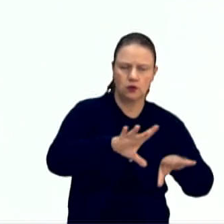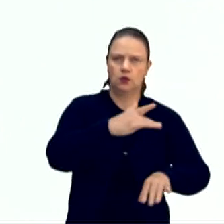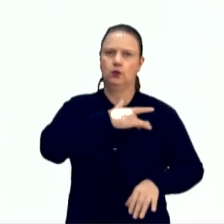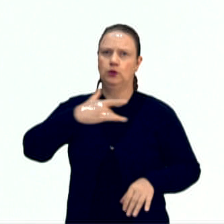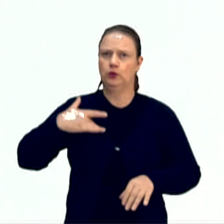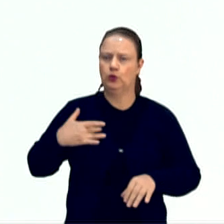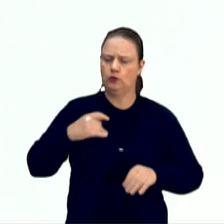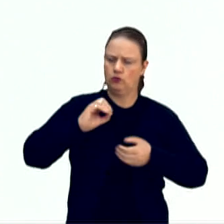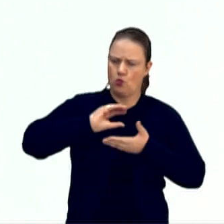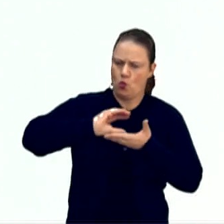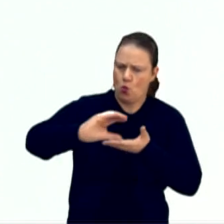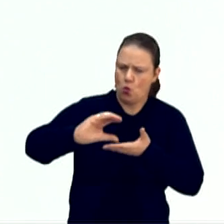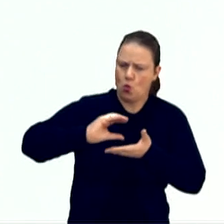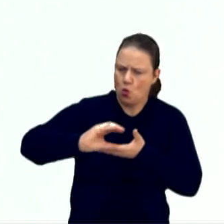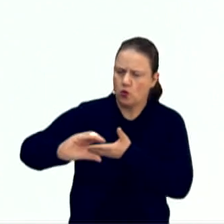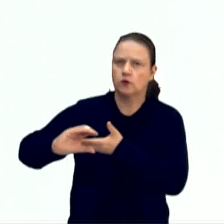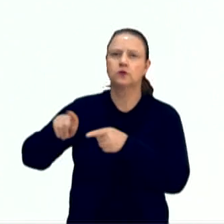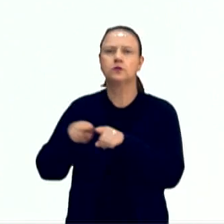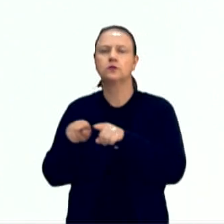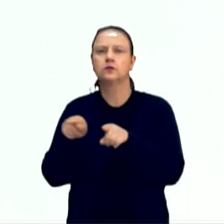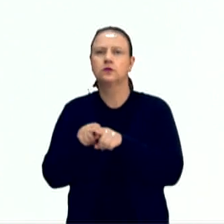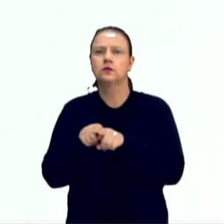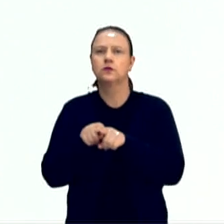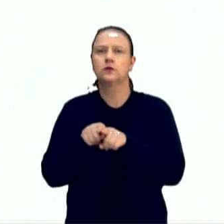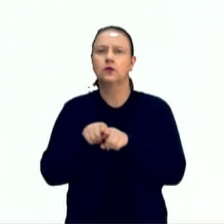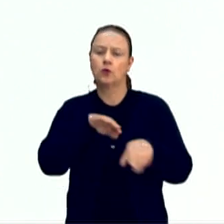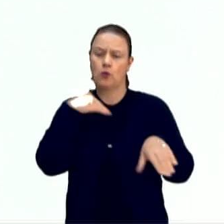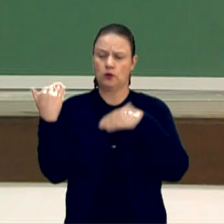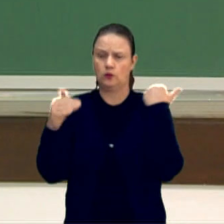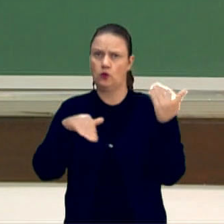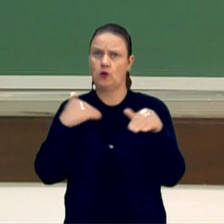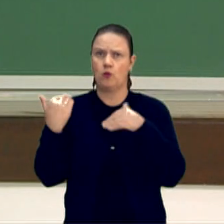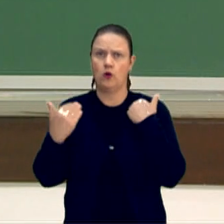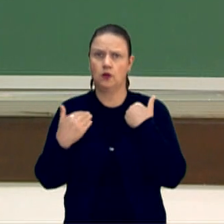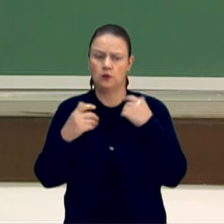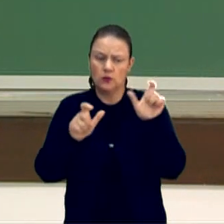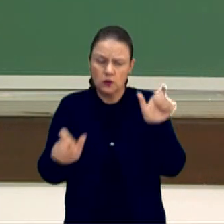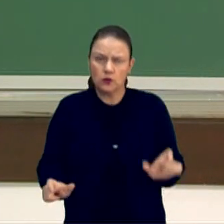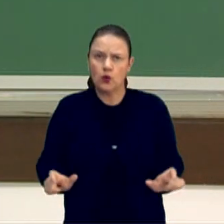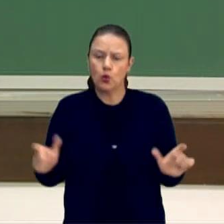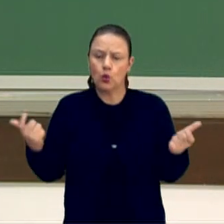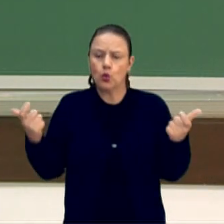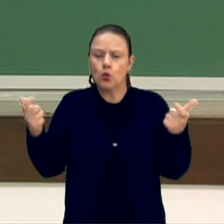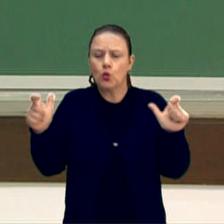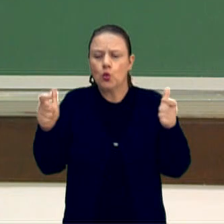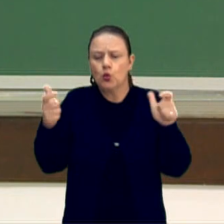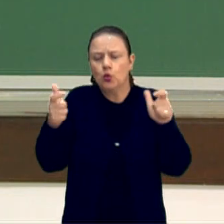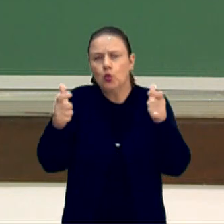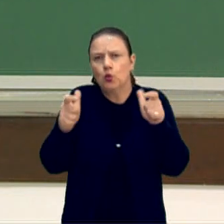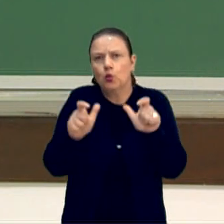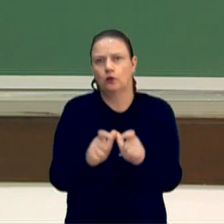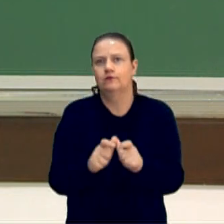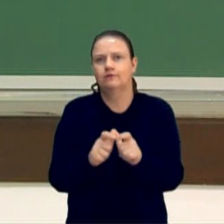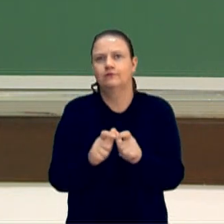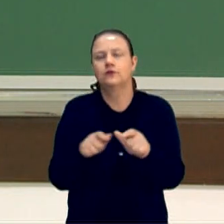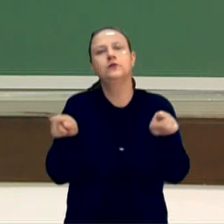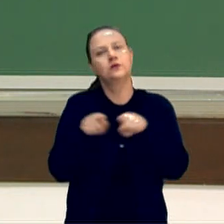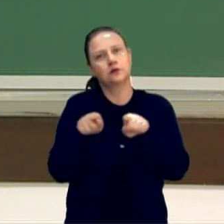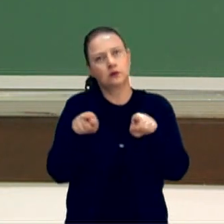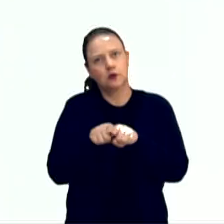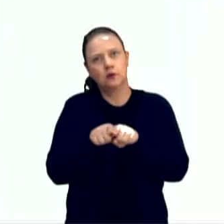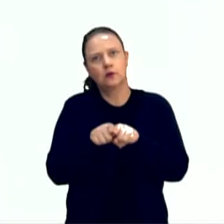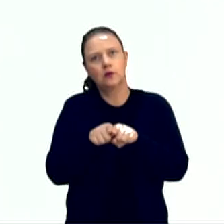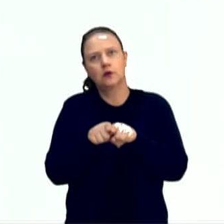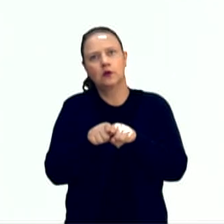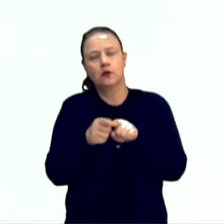países, a taxa de mortalidade reduziu, ou seja, o número de óbitos foi reduzido. Você teve também a